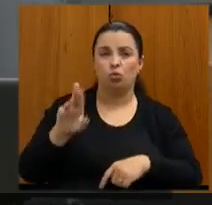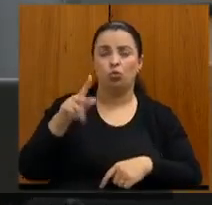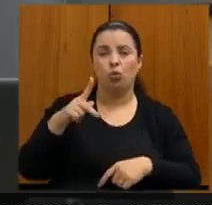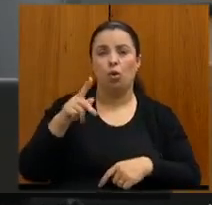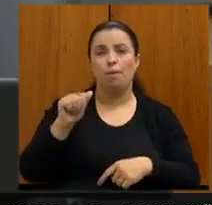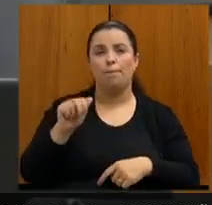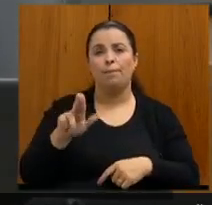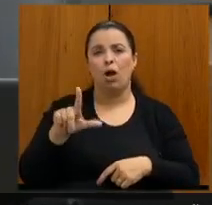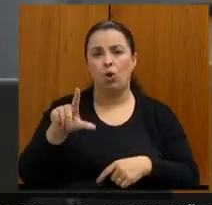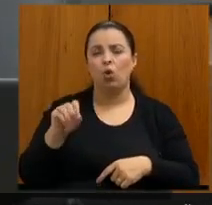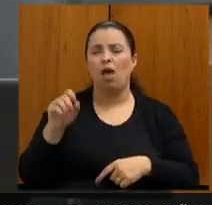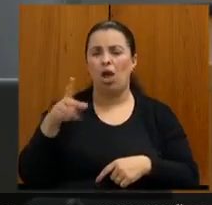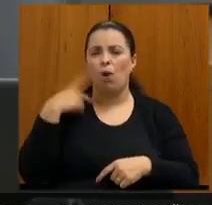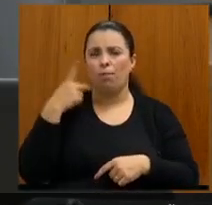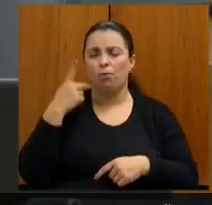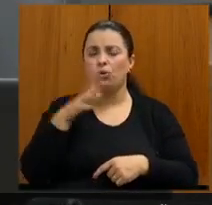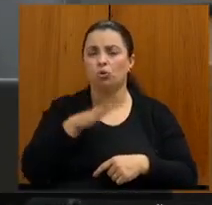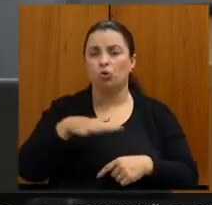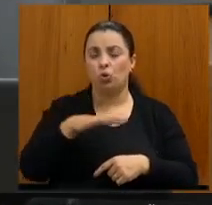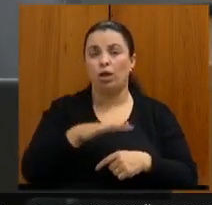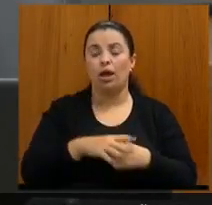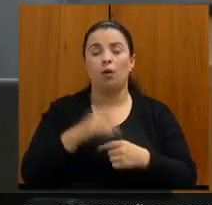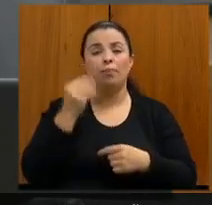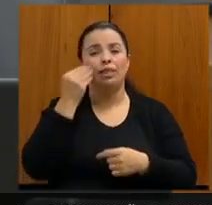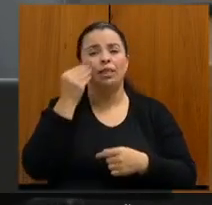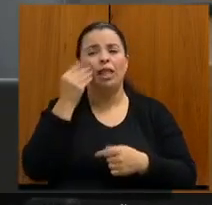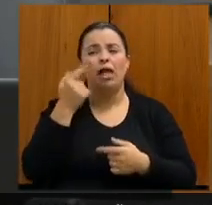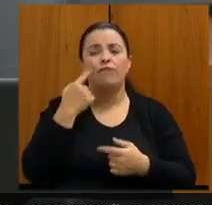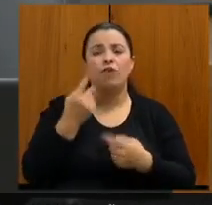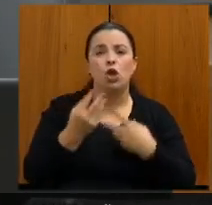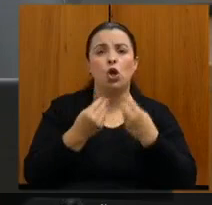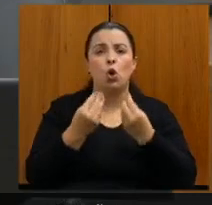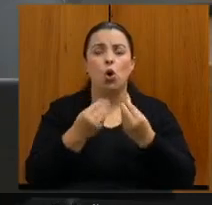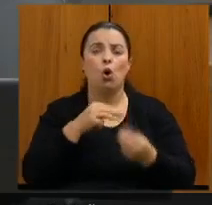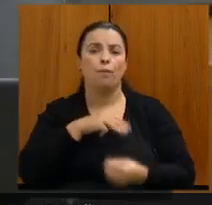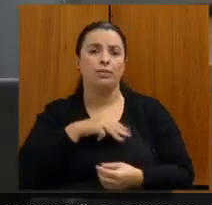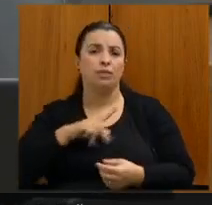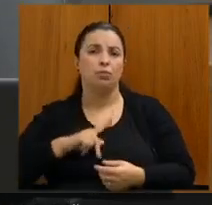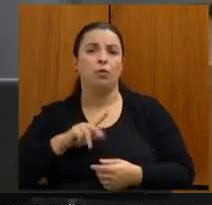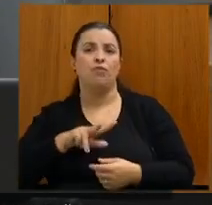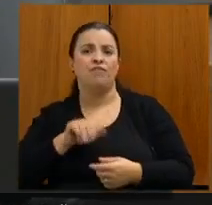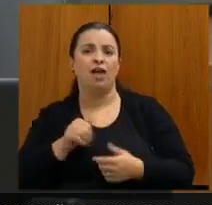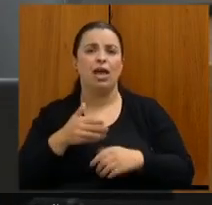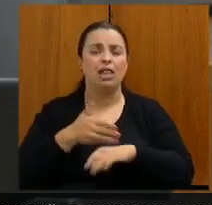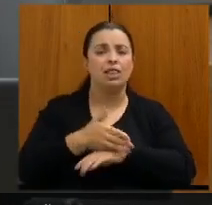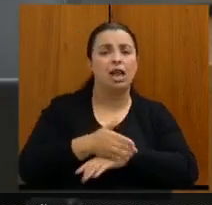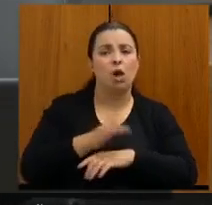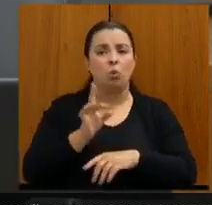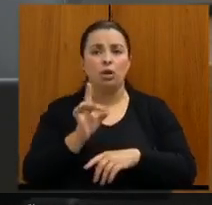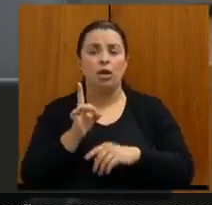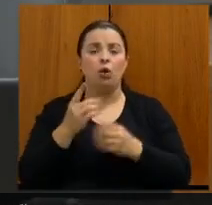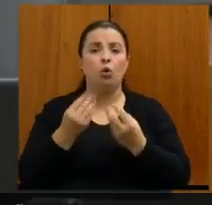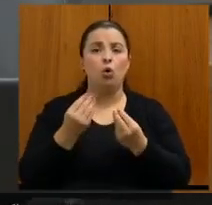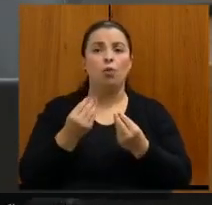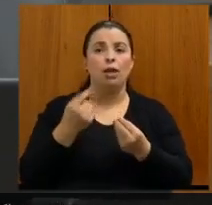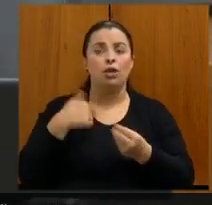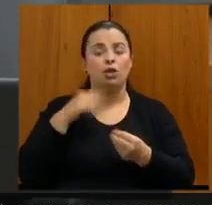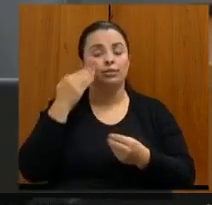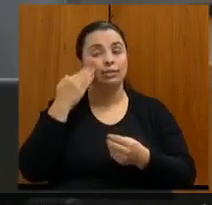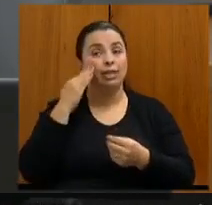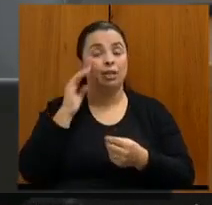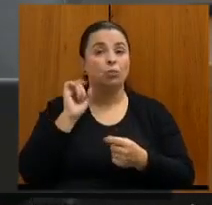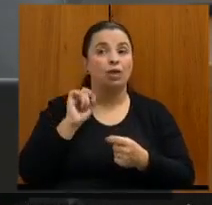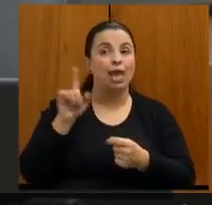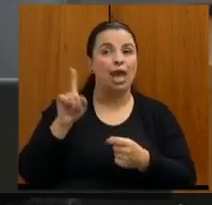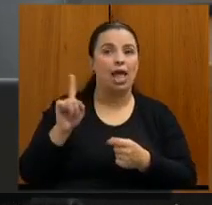local né É para tentar verificar se o Ministério Público entraria E aí a gente entendeu que não